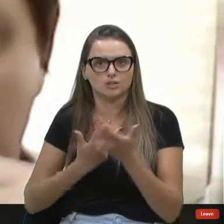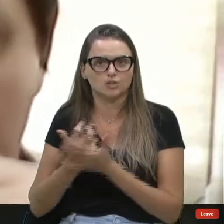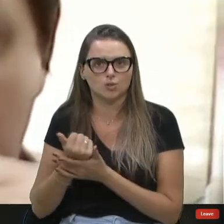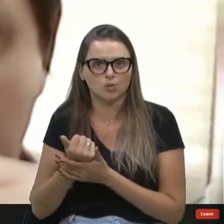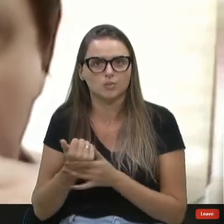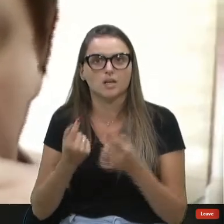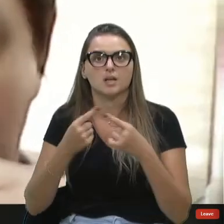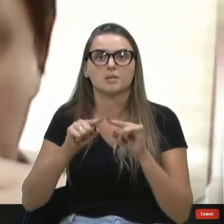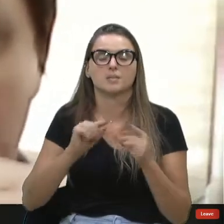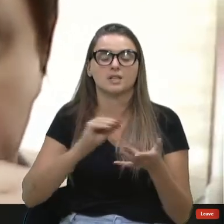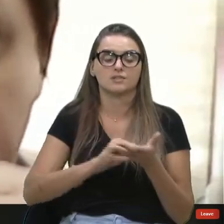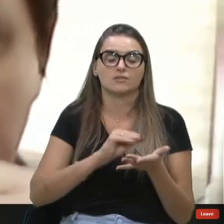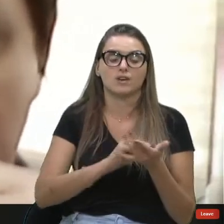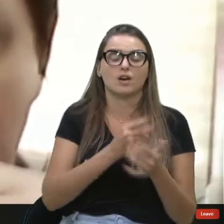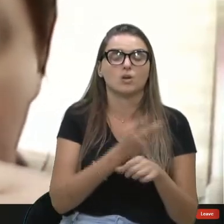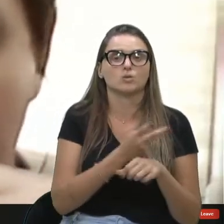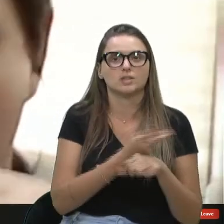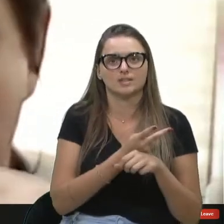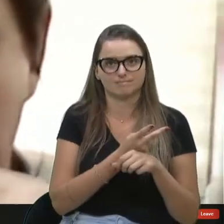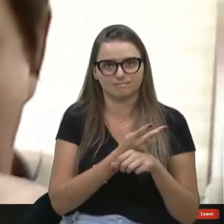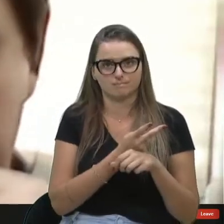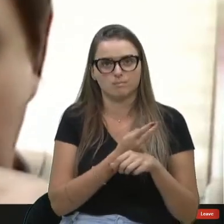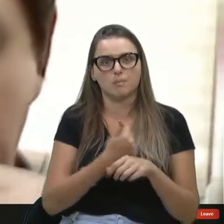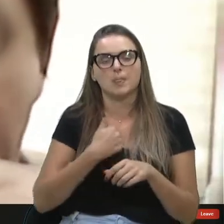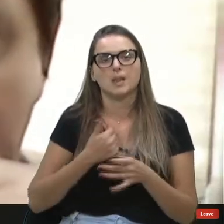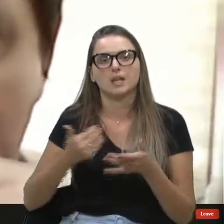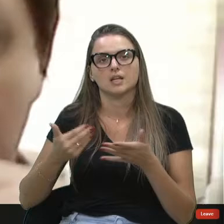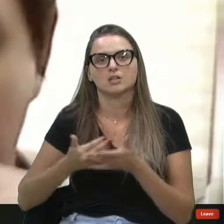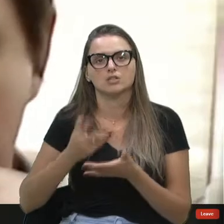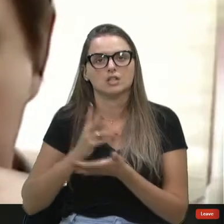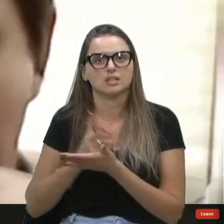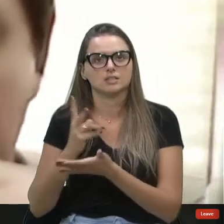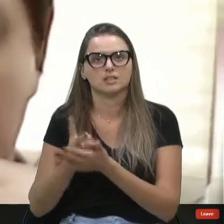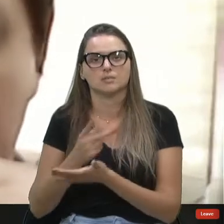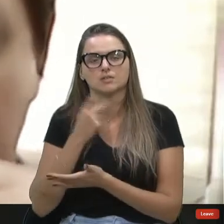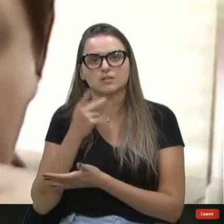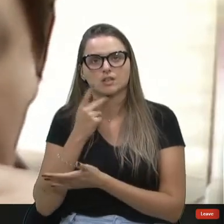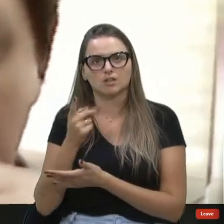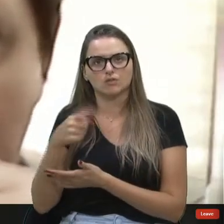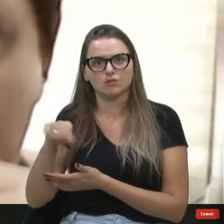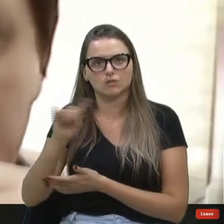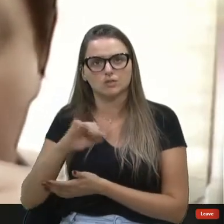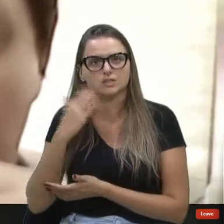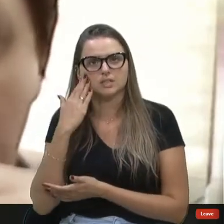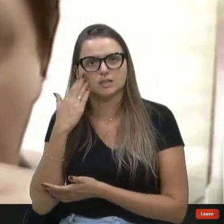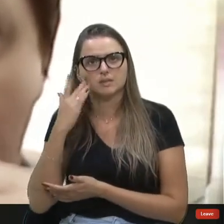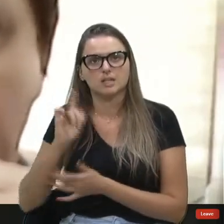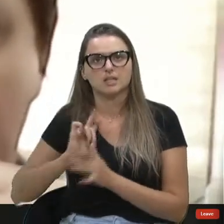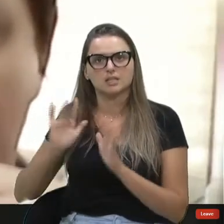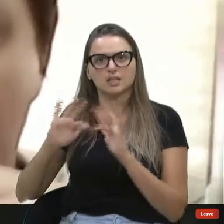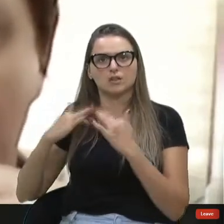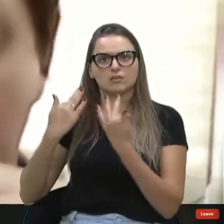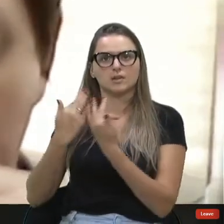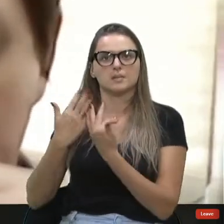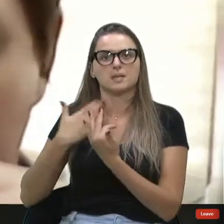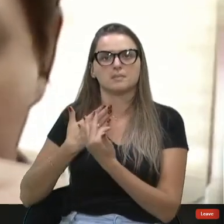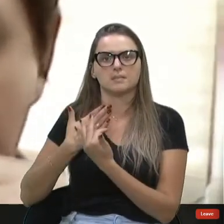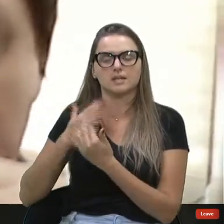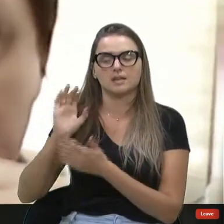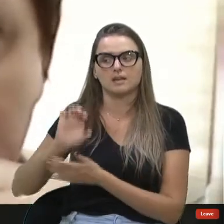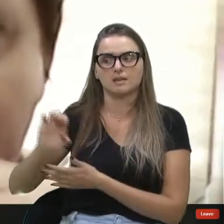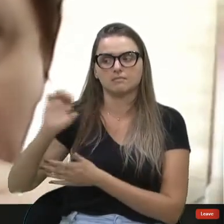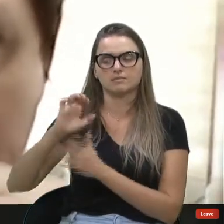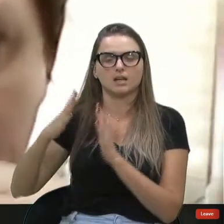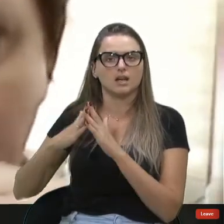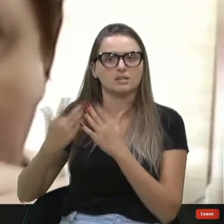do produto no mercado. Eu, como já sempre falei, todo mundo sabe, né, tenho familiares que moram na Europa e que me disseram que a